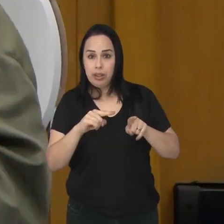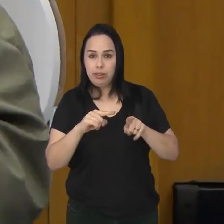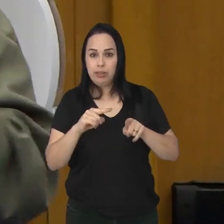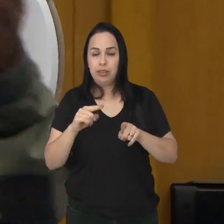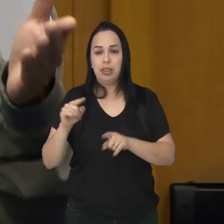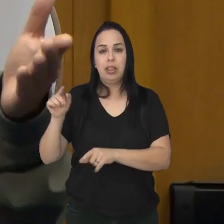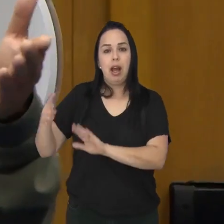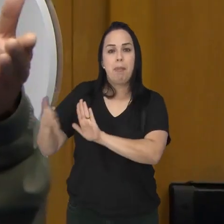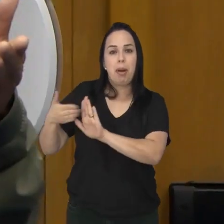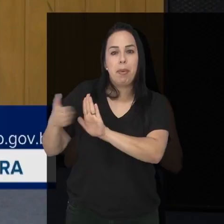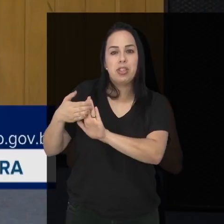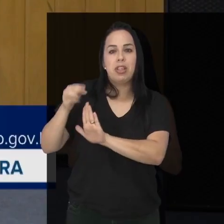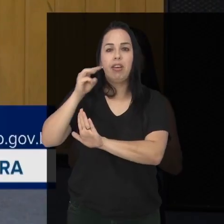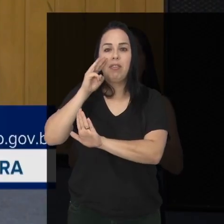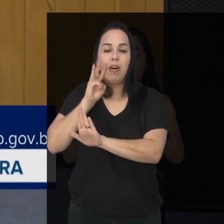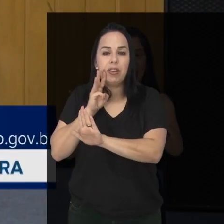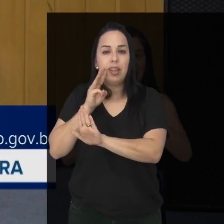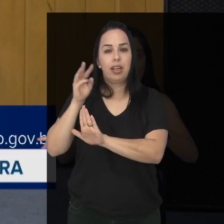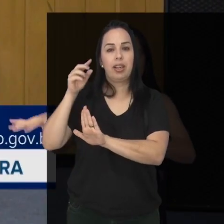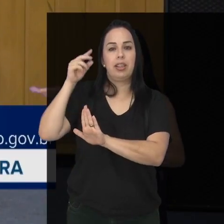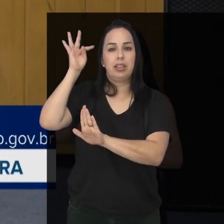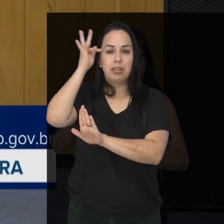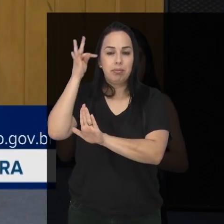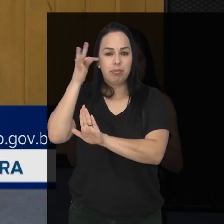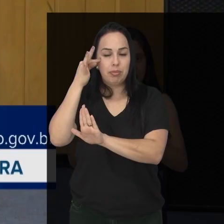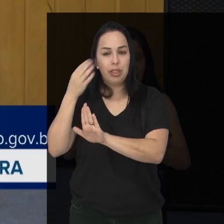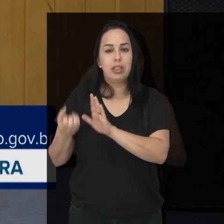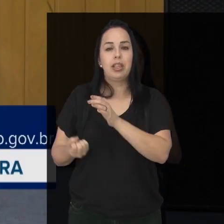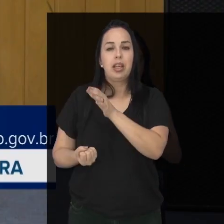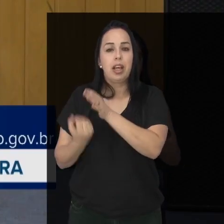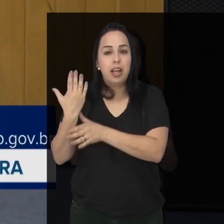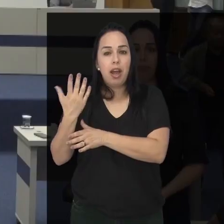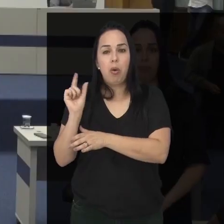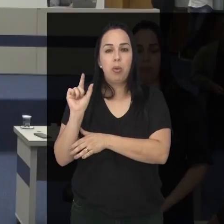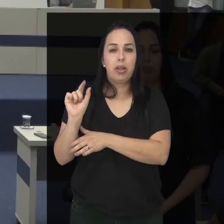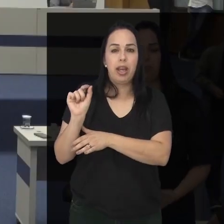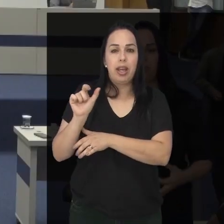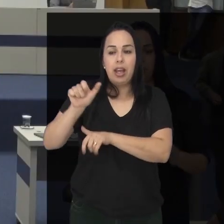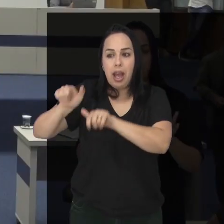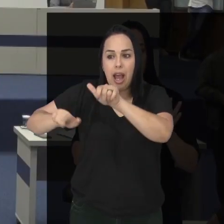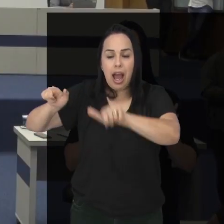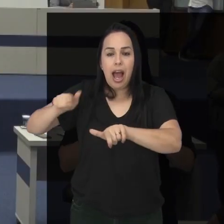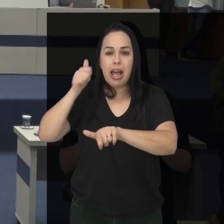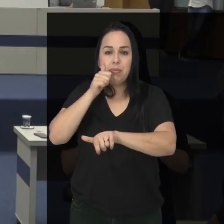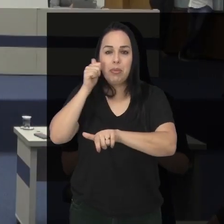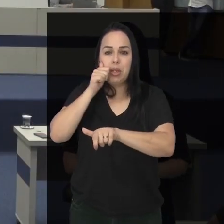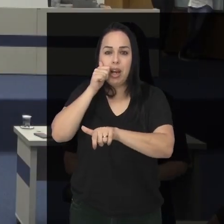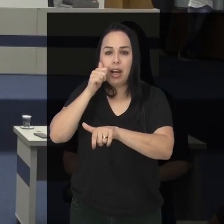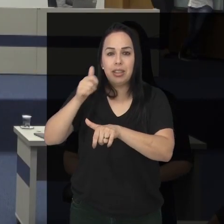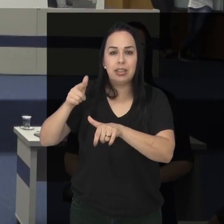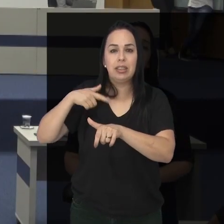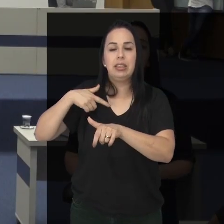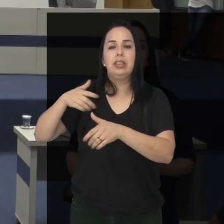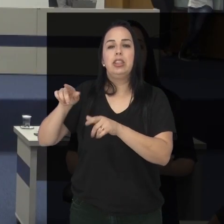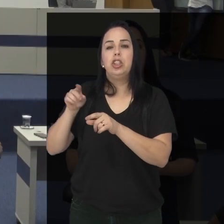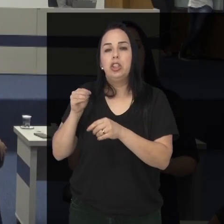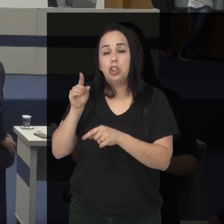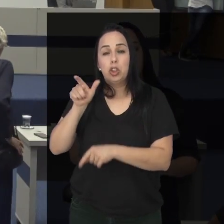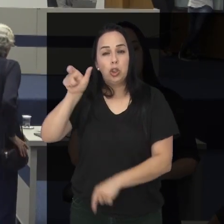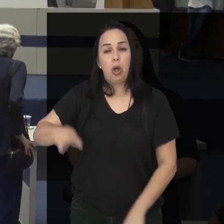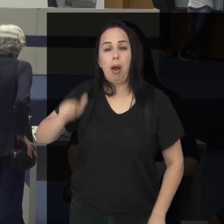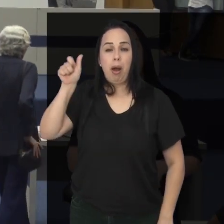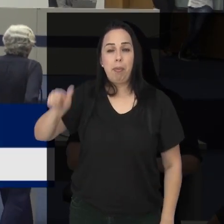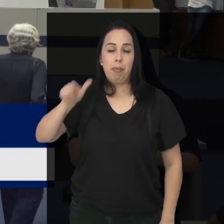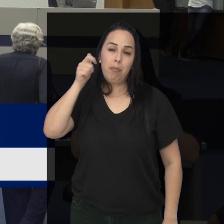dos vereadores Walter Hayashi e Tomás Henrique, que previa instituir a exclusividade feminina no trato com os cuidados íntimos de bebês